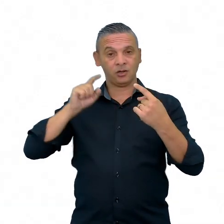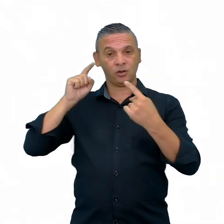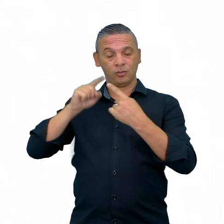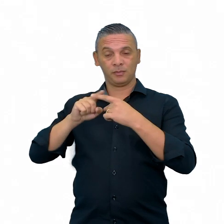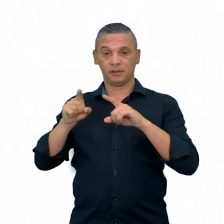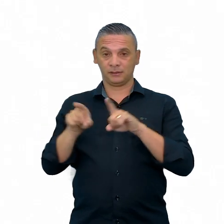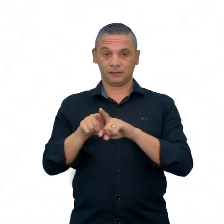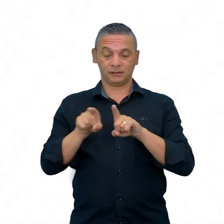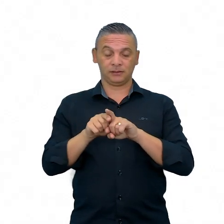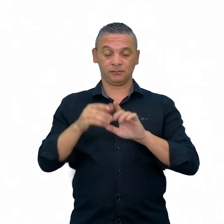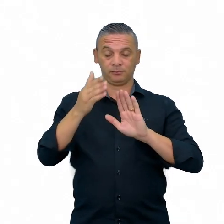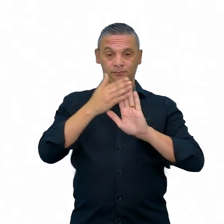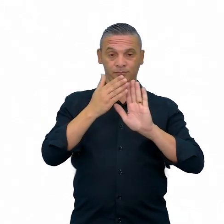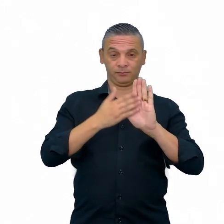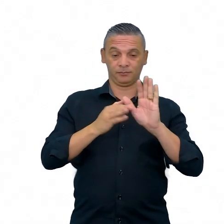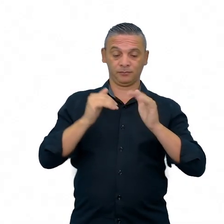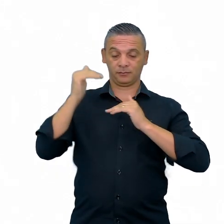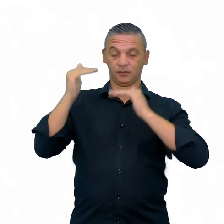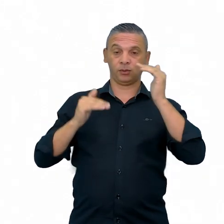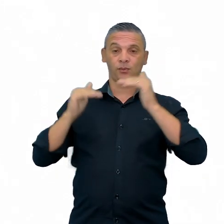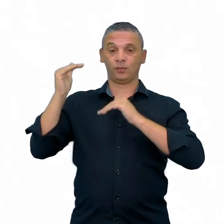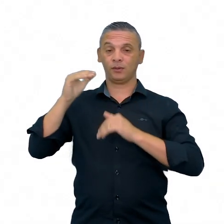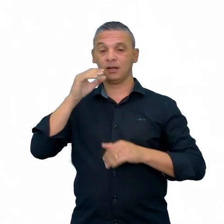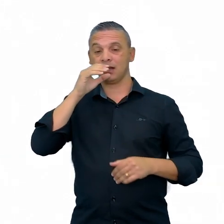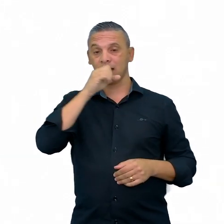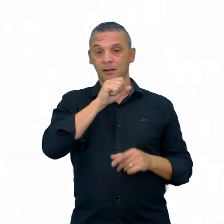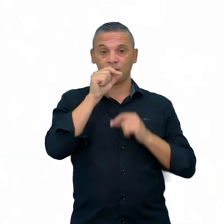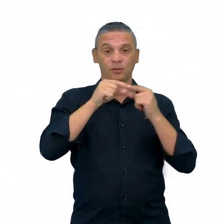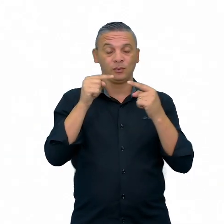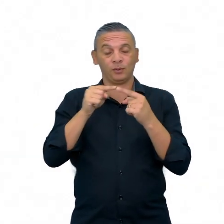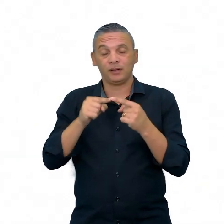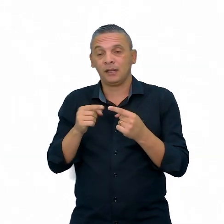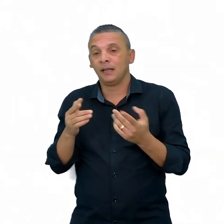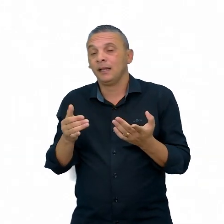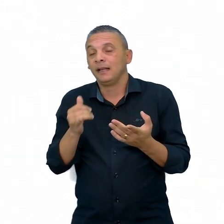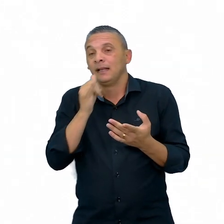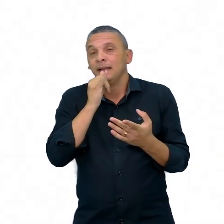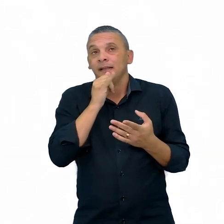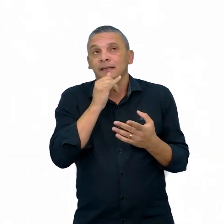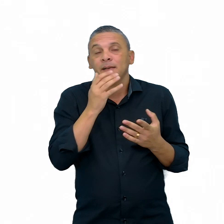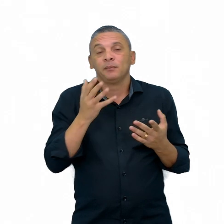essa proposta da velocidade média, mas também ele traz uma leitura com